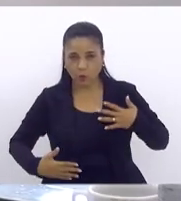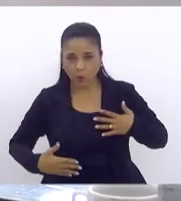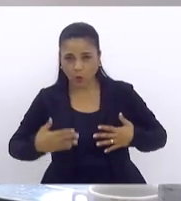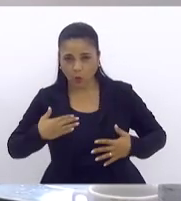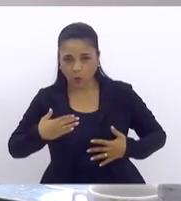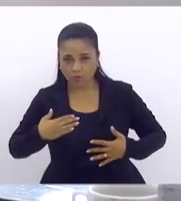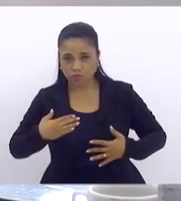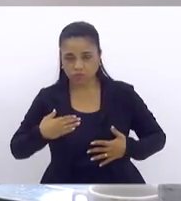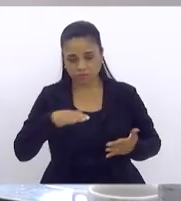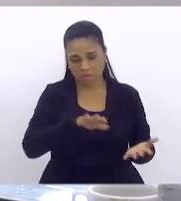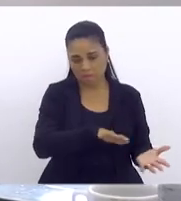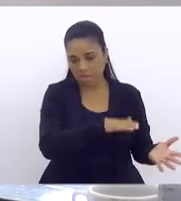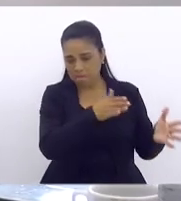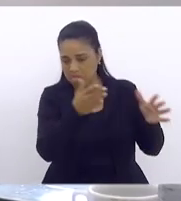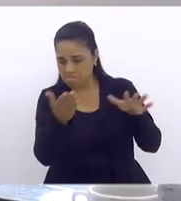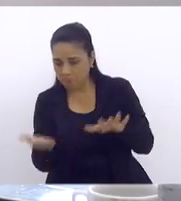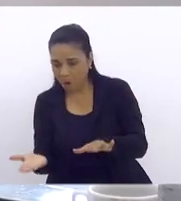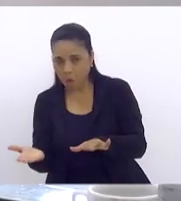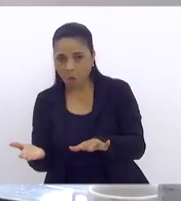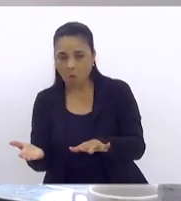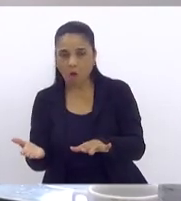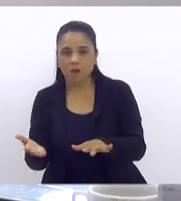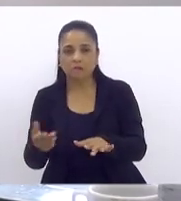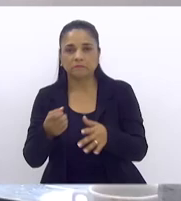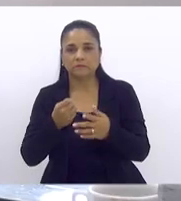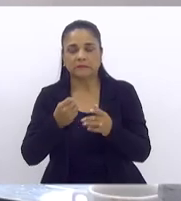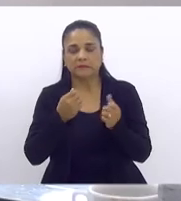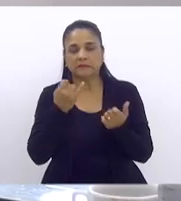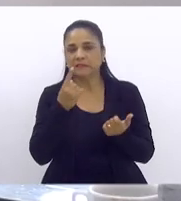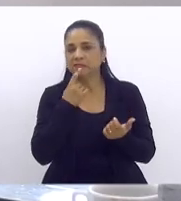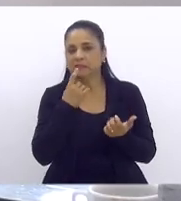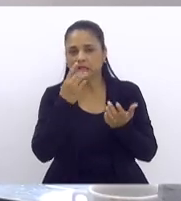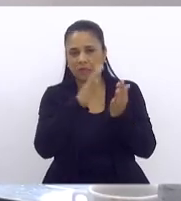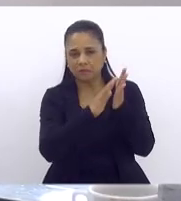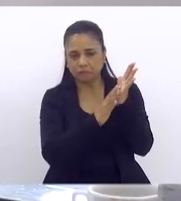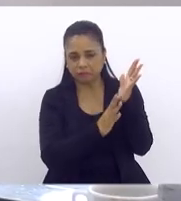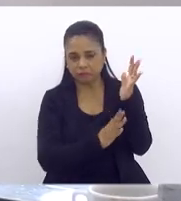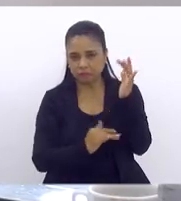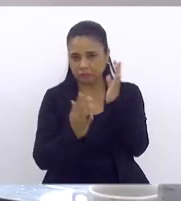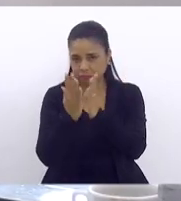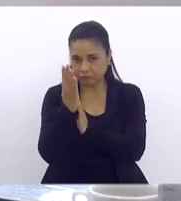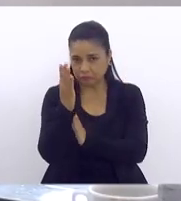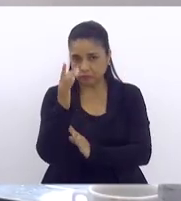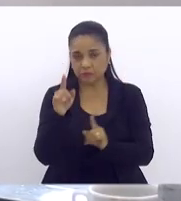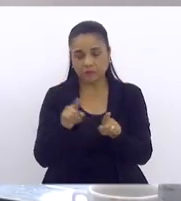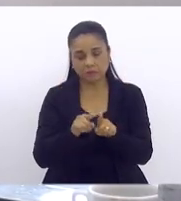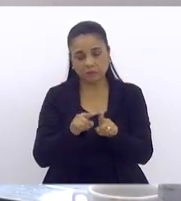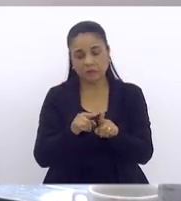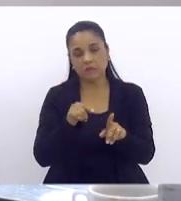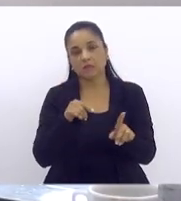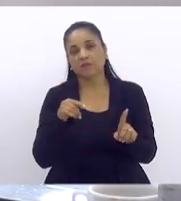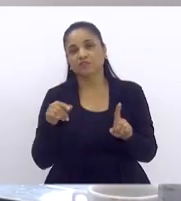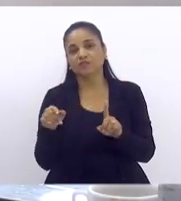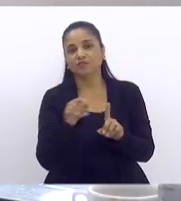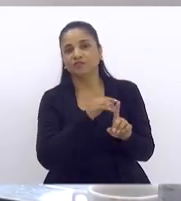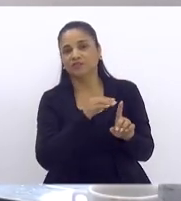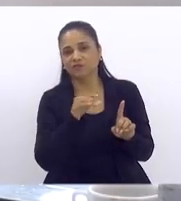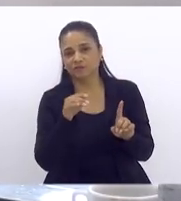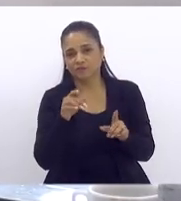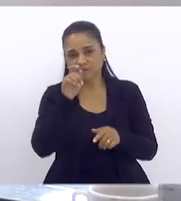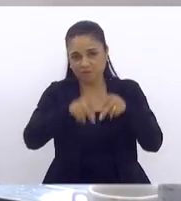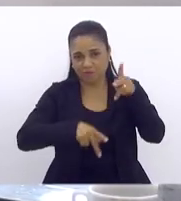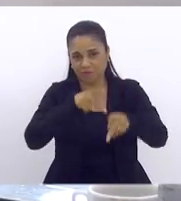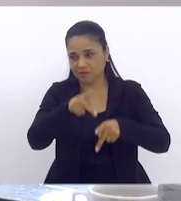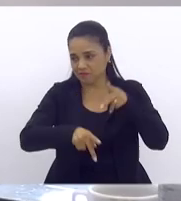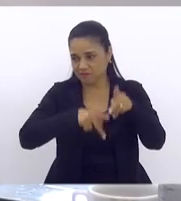lavam de sangue a cidade do Rio de Janeiro, o estado do Rio de Janeiro, numa política pública de genocídio da população negra, até outras formas